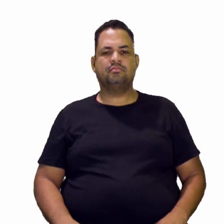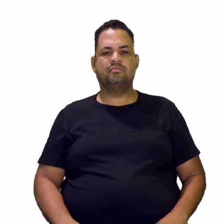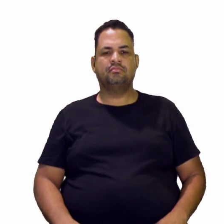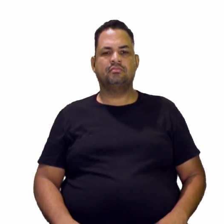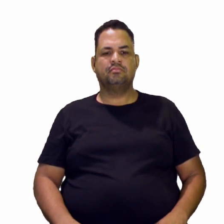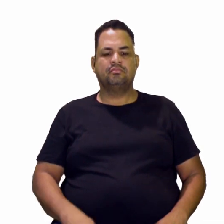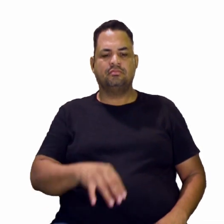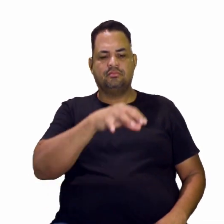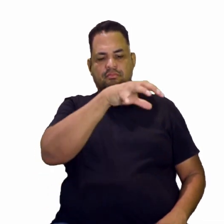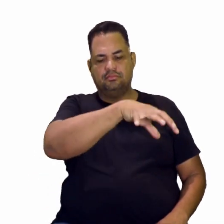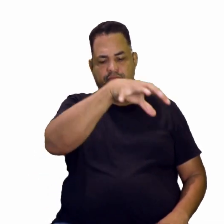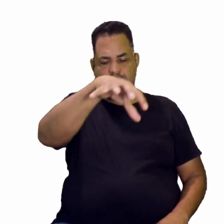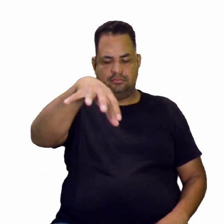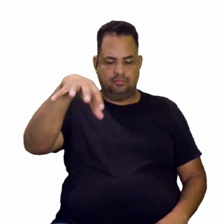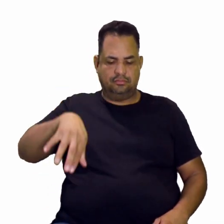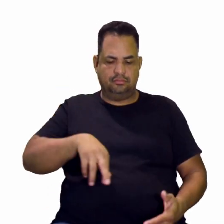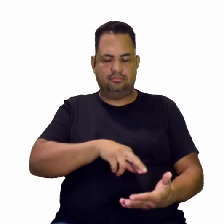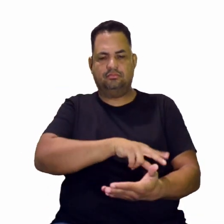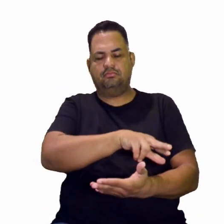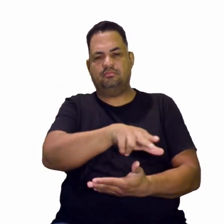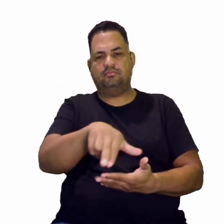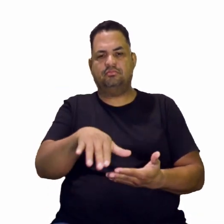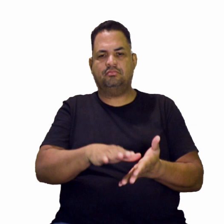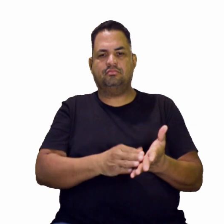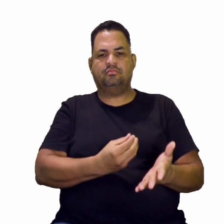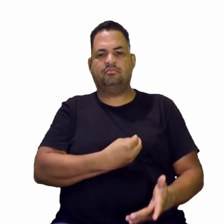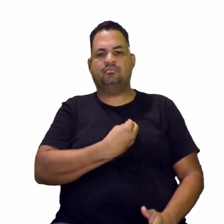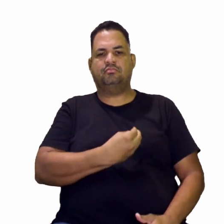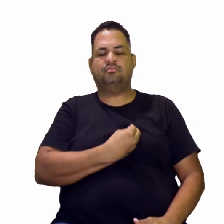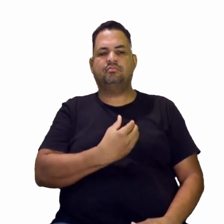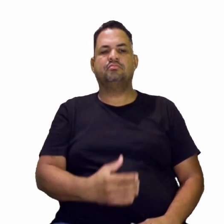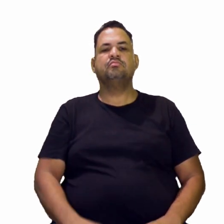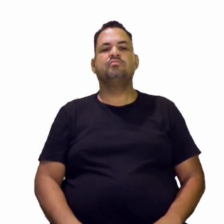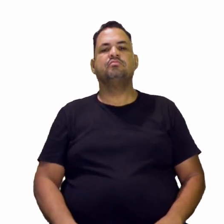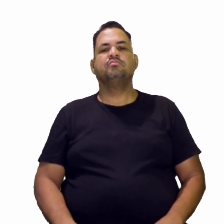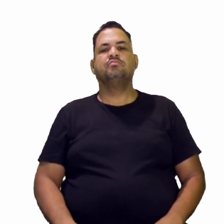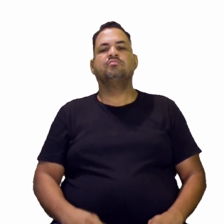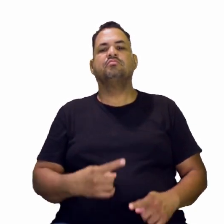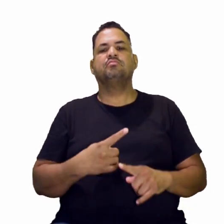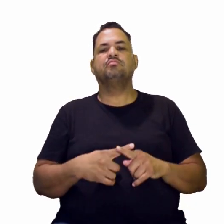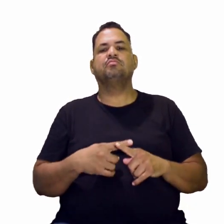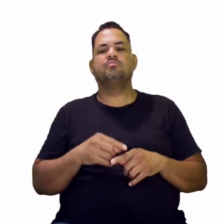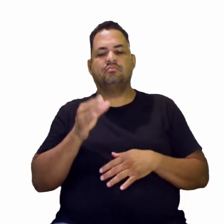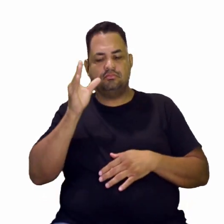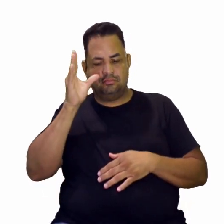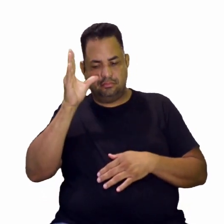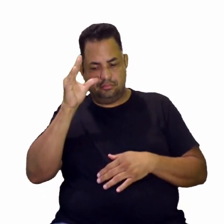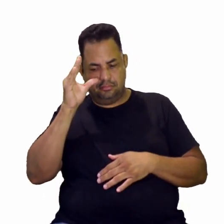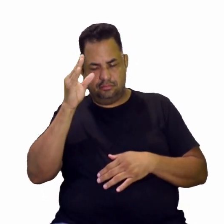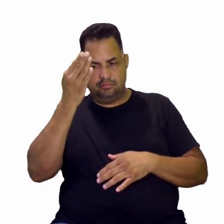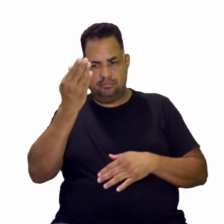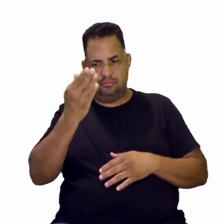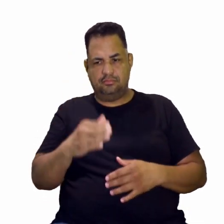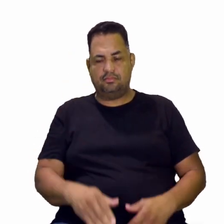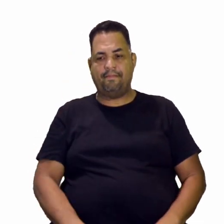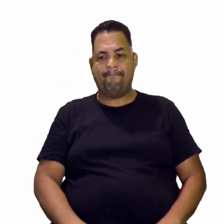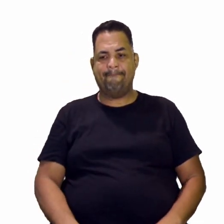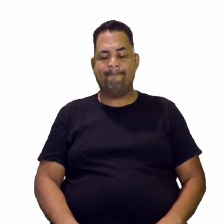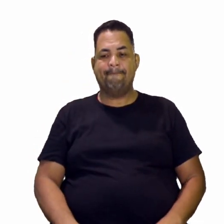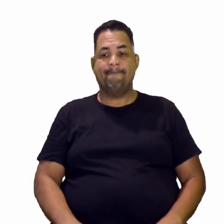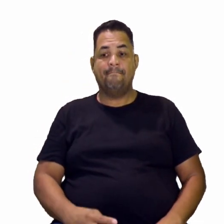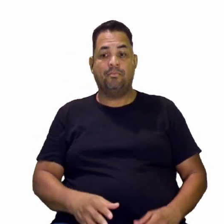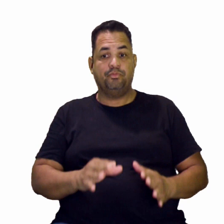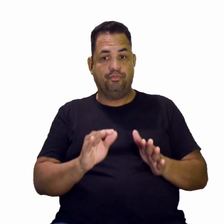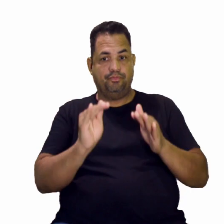Ambientes diversos que os seres vivos habitam. Os seres vivos habitam. Então, por que é interessante a gente